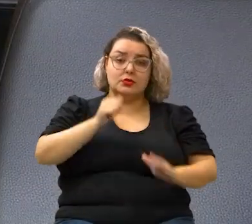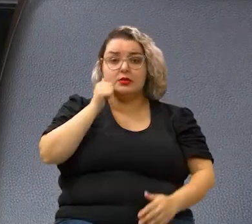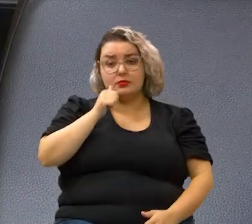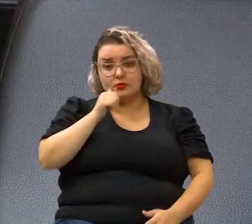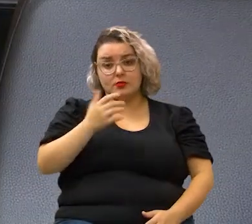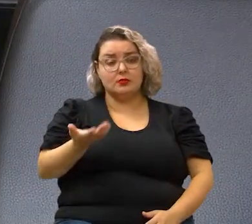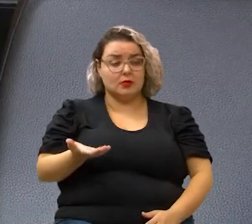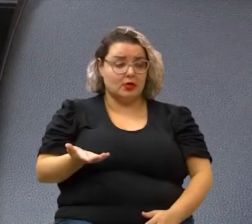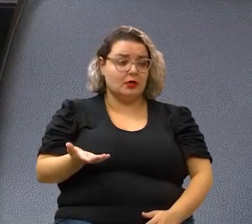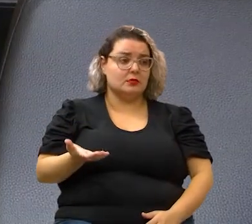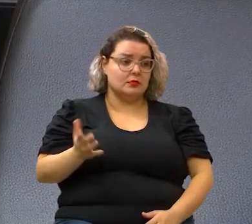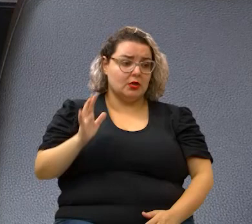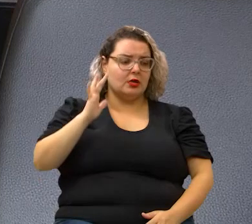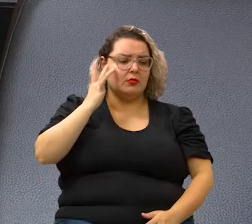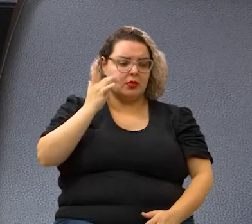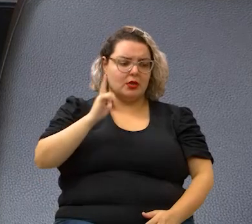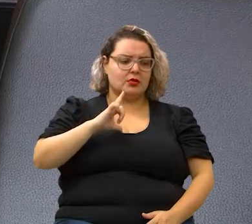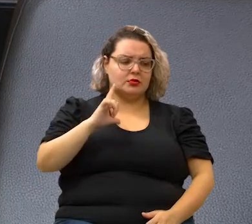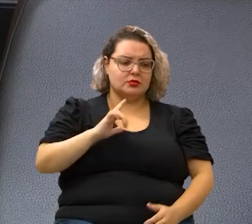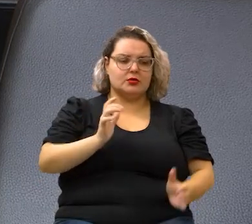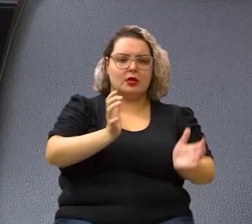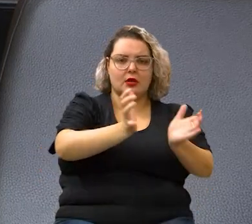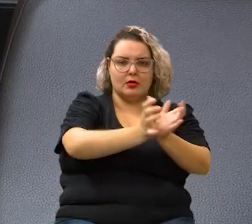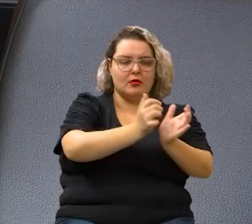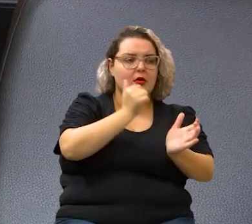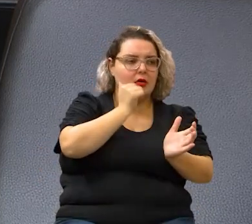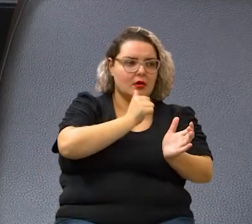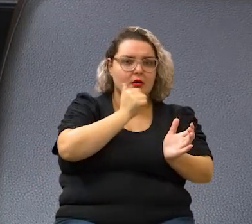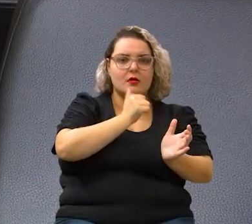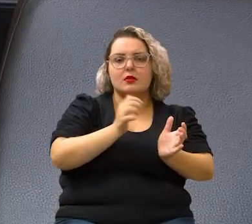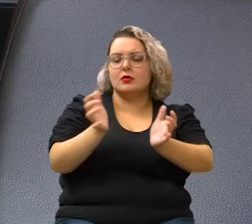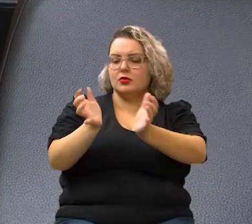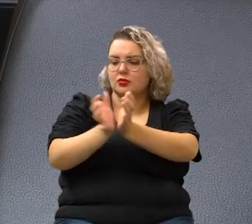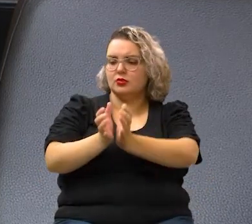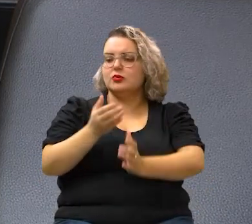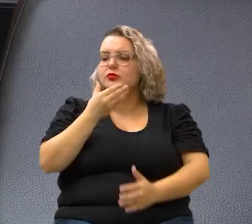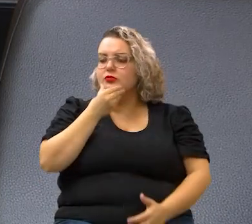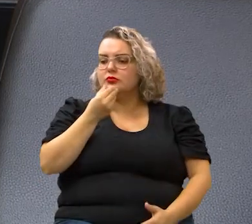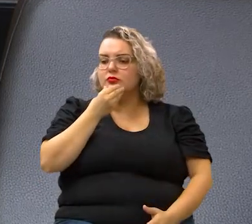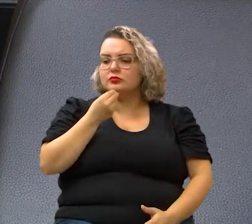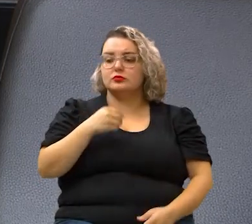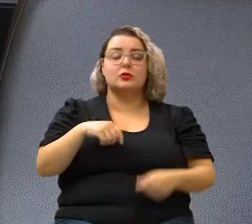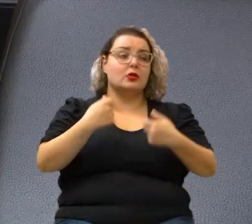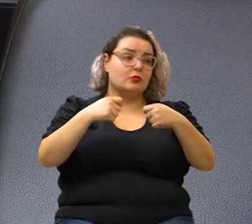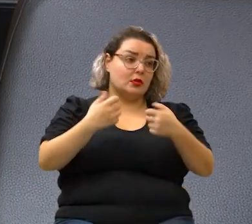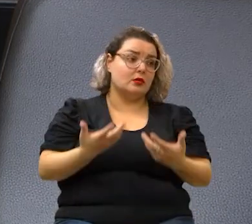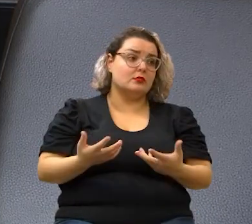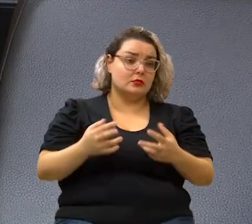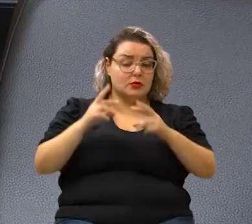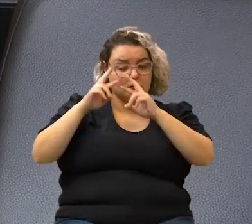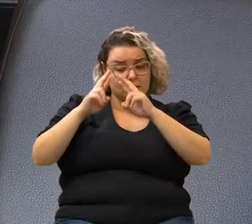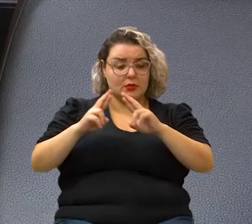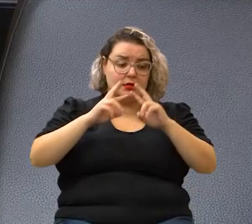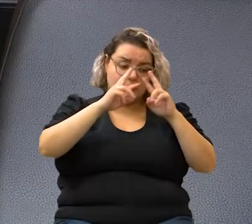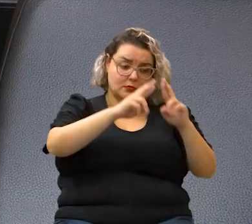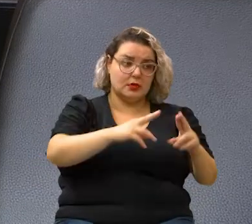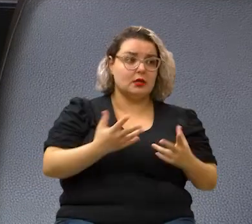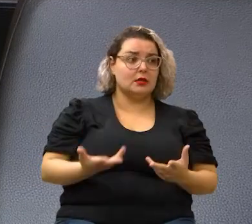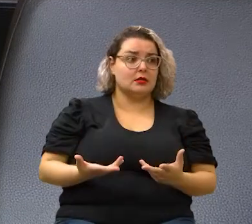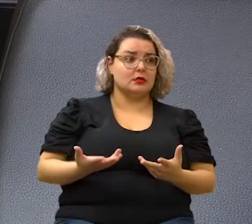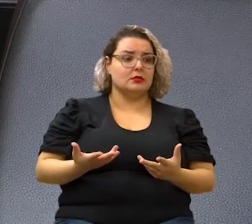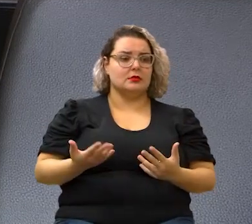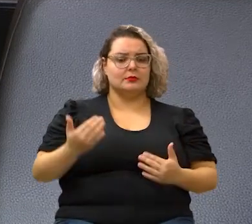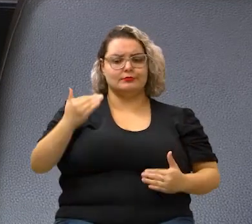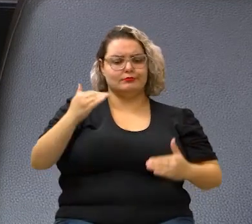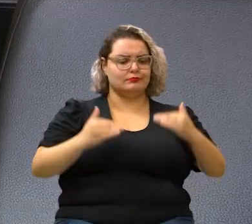direito das mulheres, né? Eu acho que existe a modalidade feminina, existe a modalidade masculina e nós precisamos respeitar